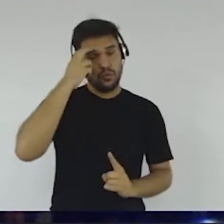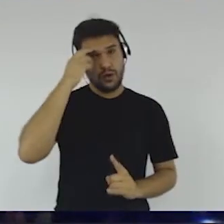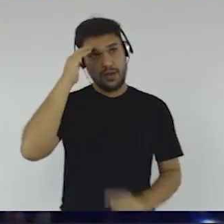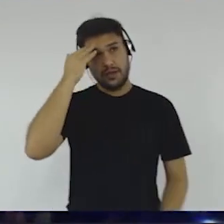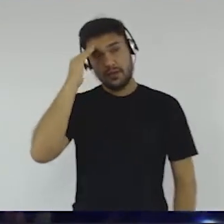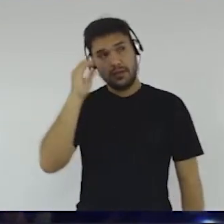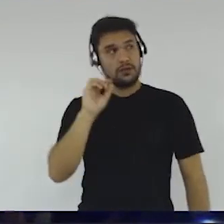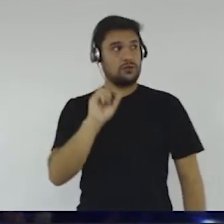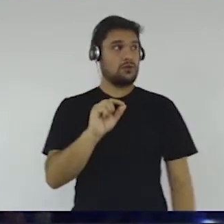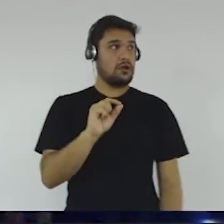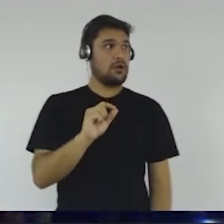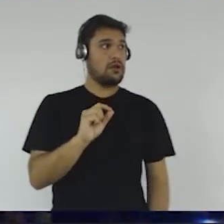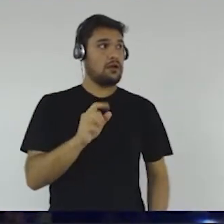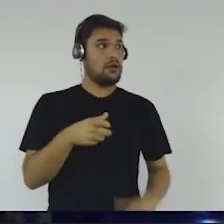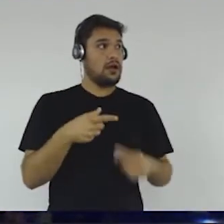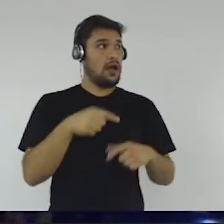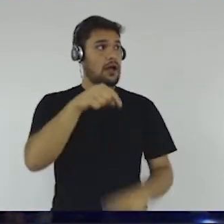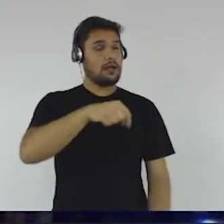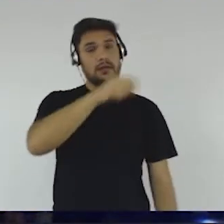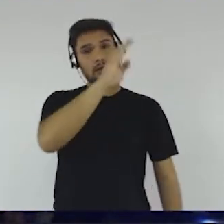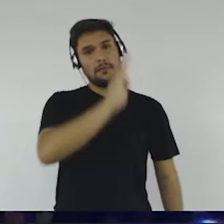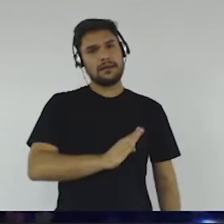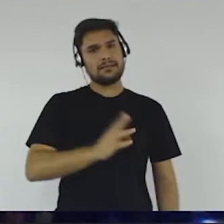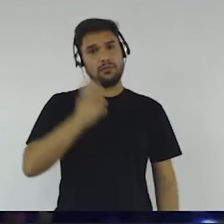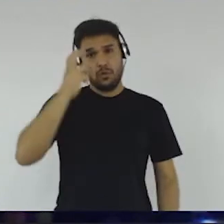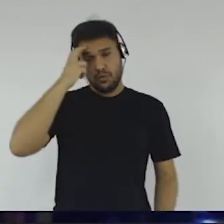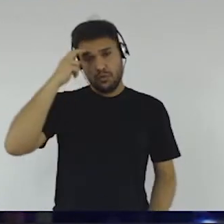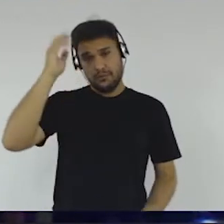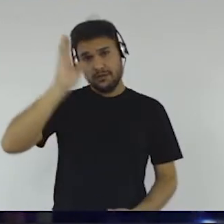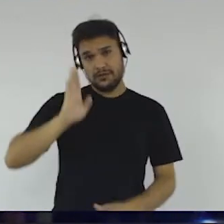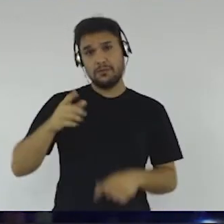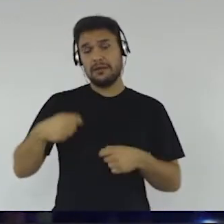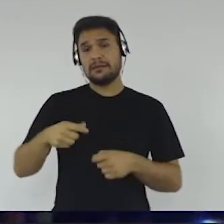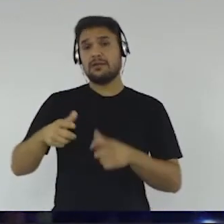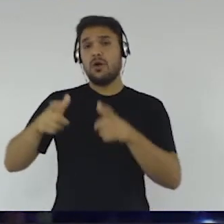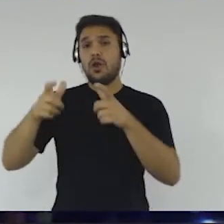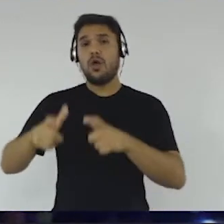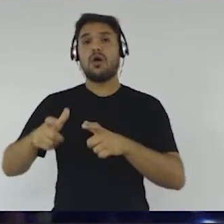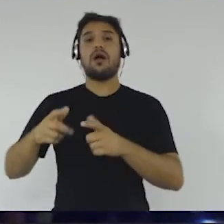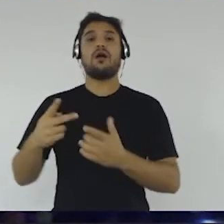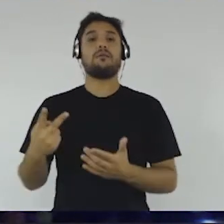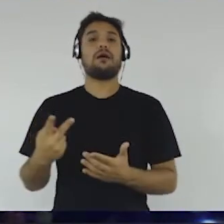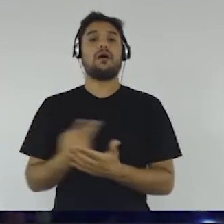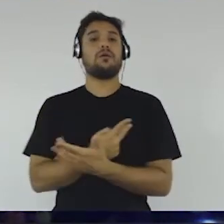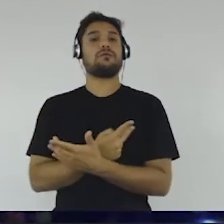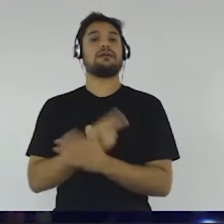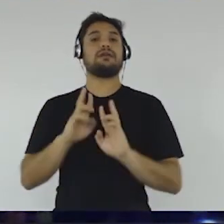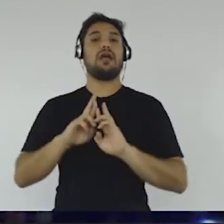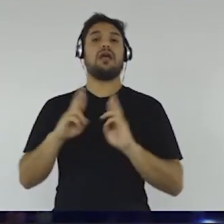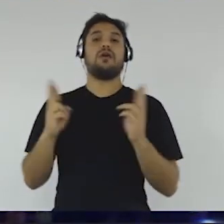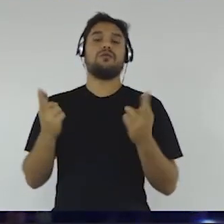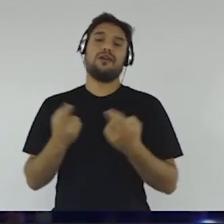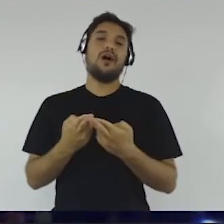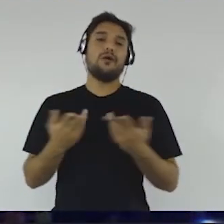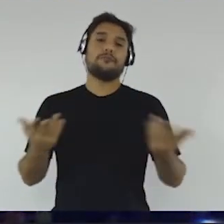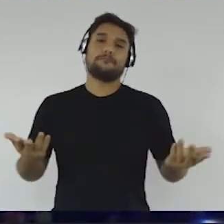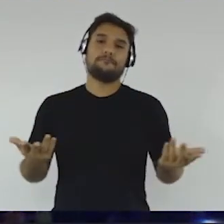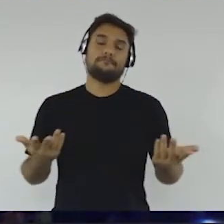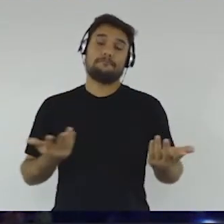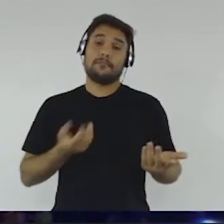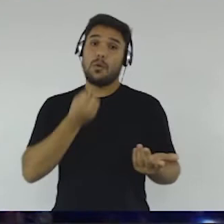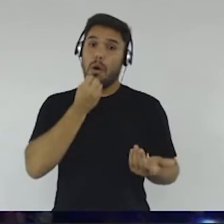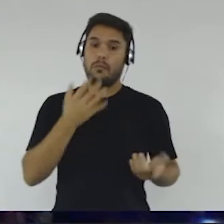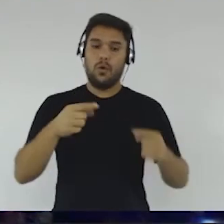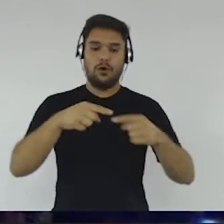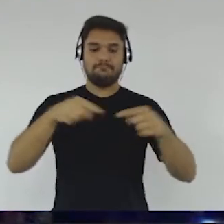entende-se, que aqui no Brasil, uma cultura bem brasileira, que nós temos que ter um espaço para a realização das audiências, uma boa